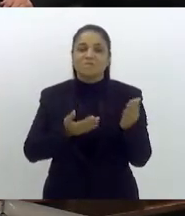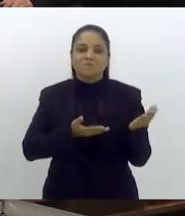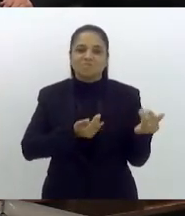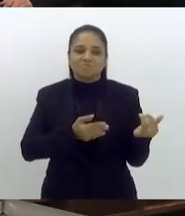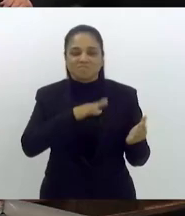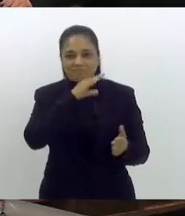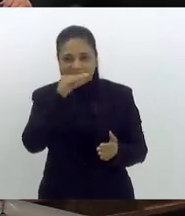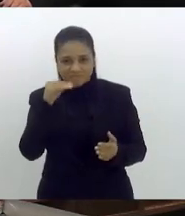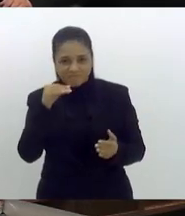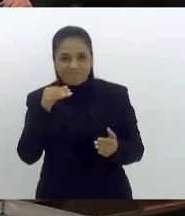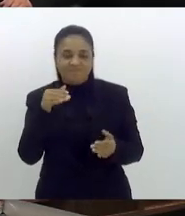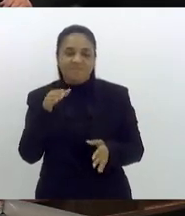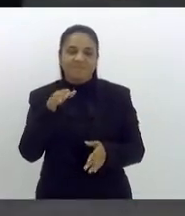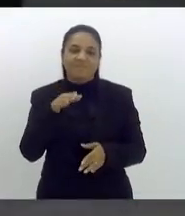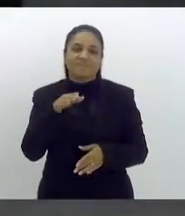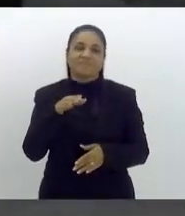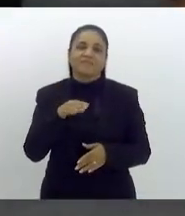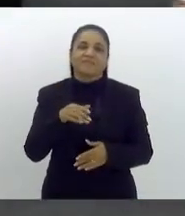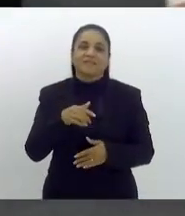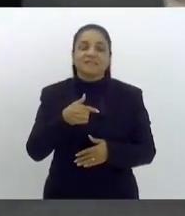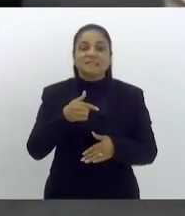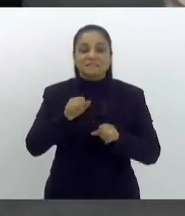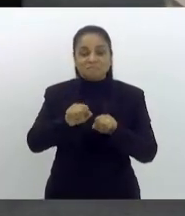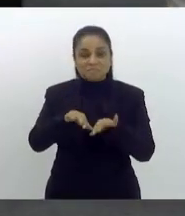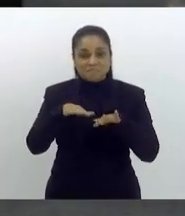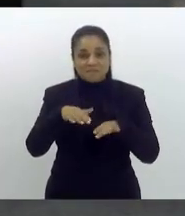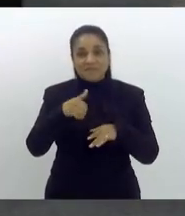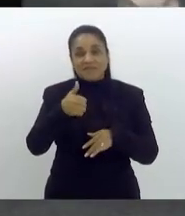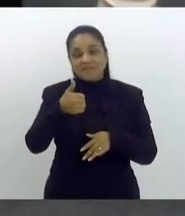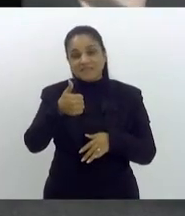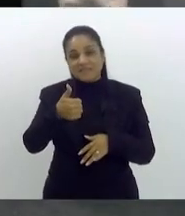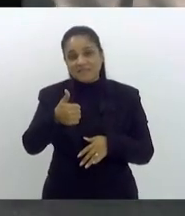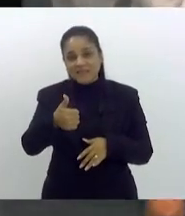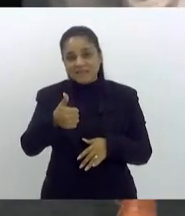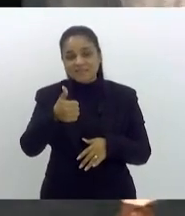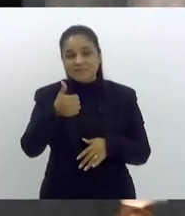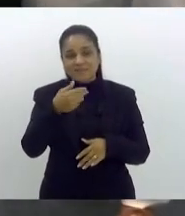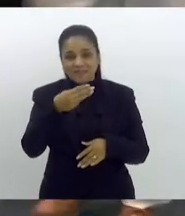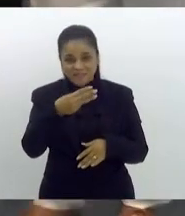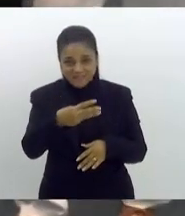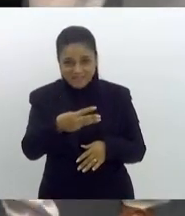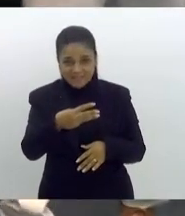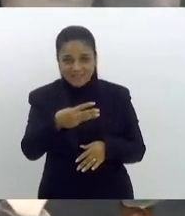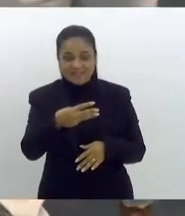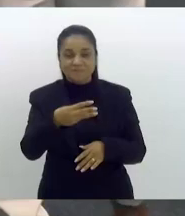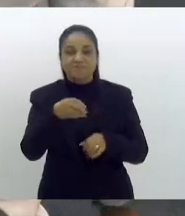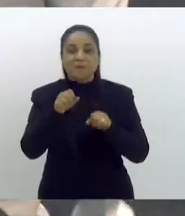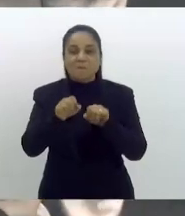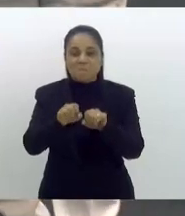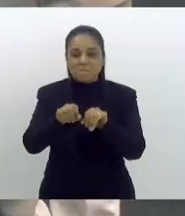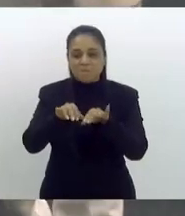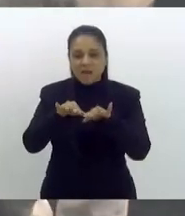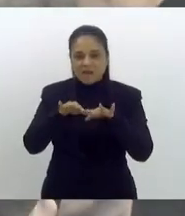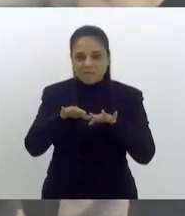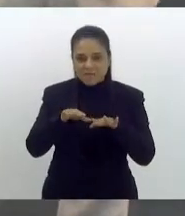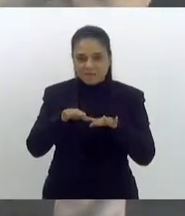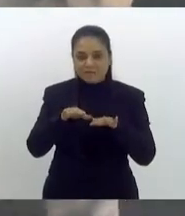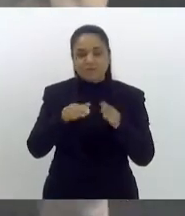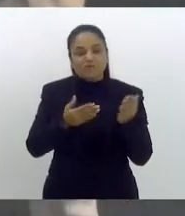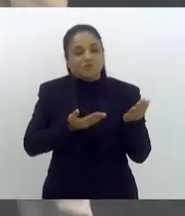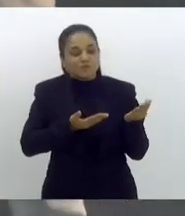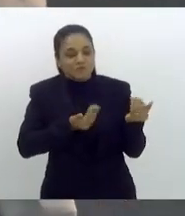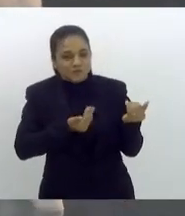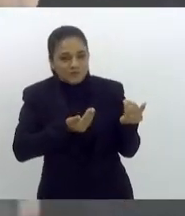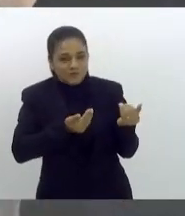parlamentares juvenis da décima terceira Edição do Parlamento juvenil eles estão aqui empenhados em